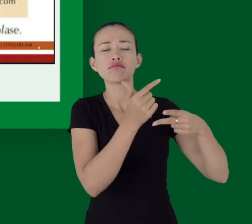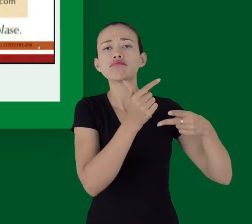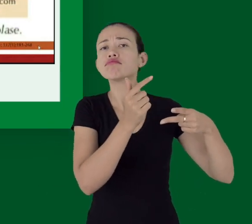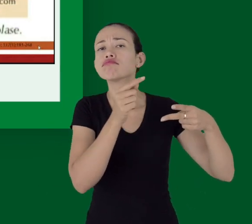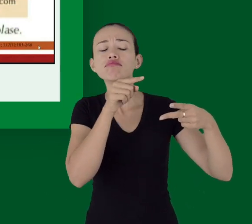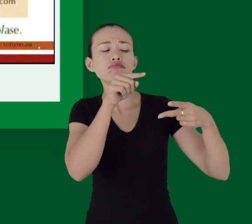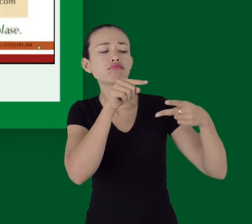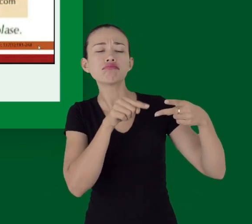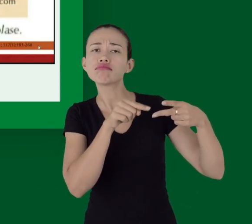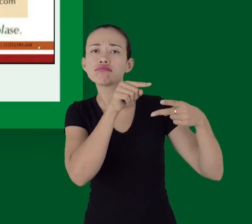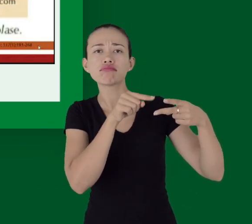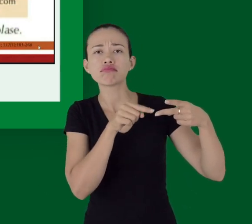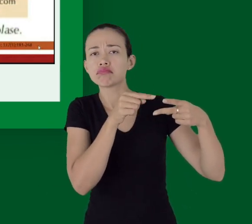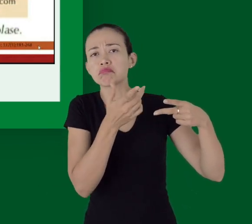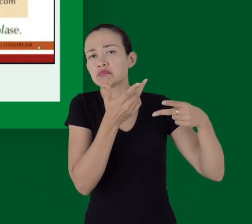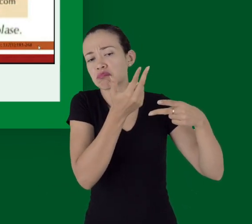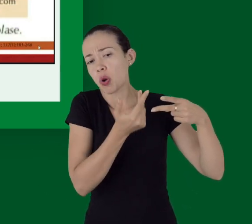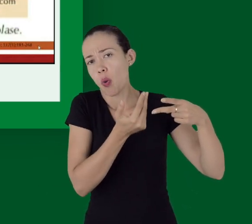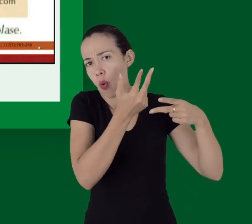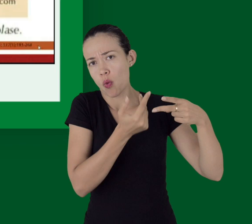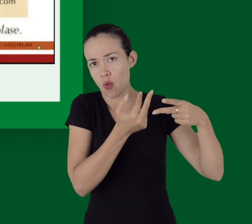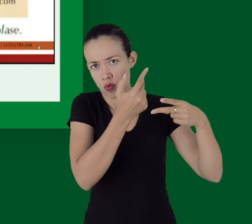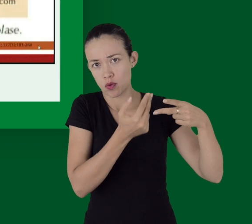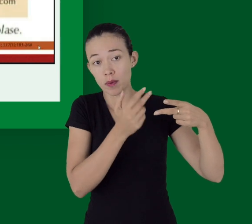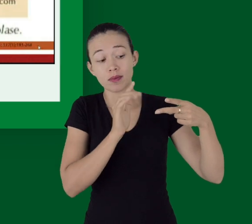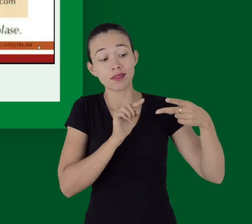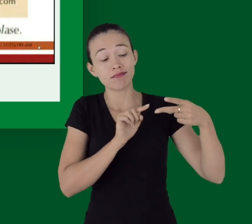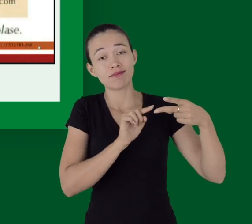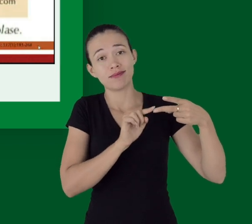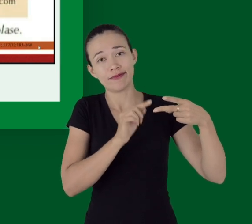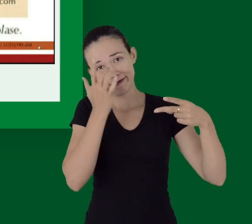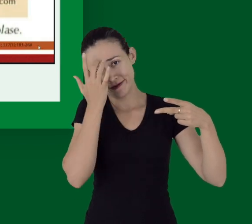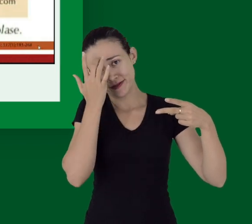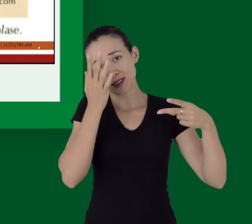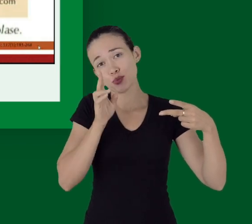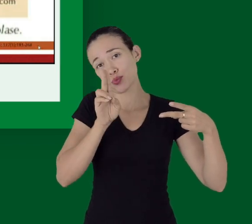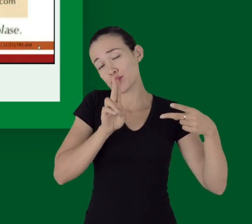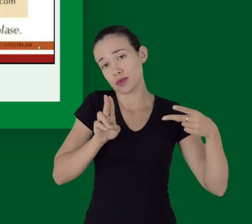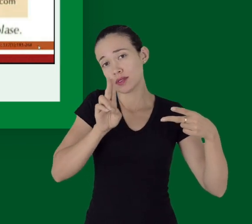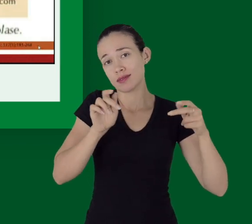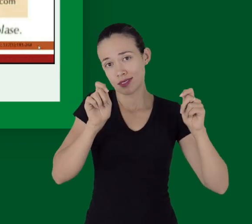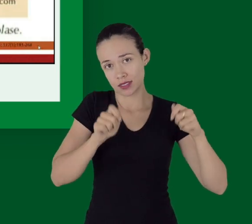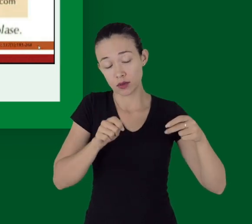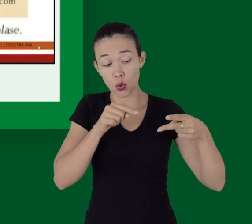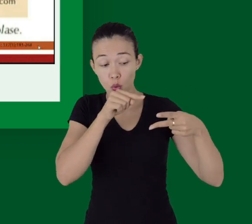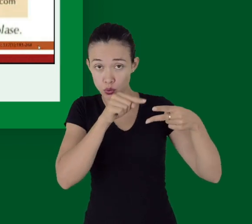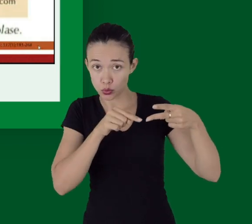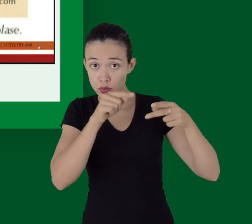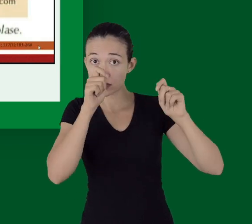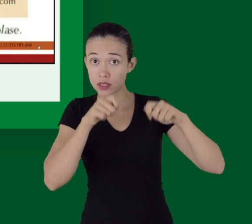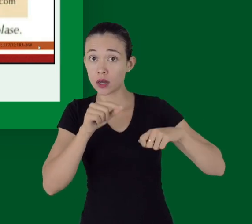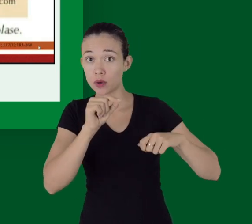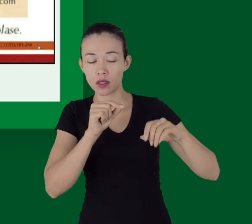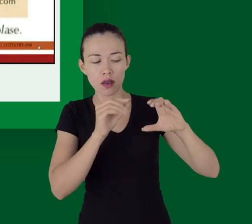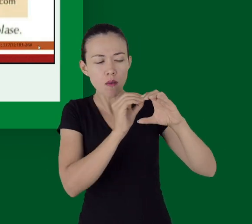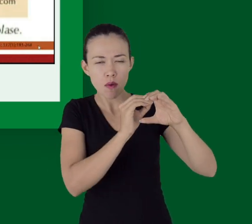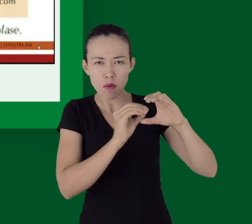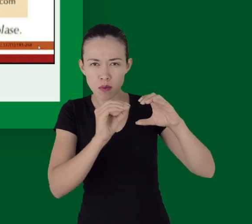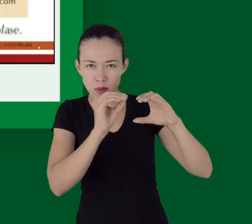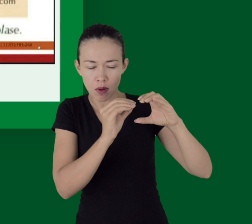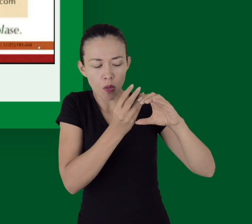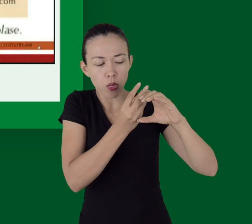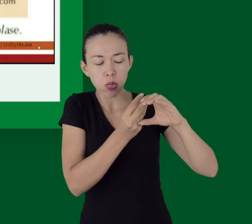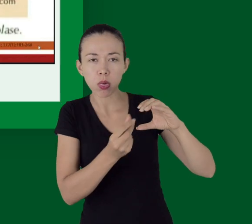Metalise são iguais em relação a reduzir fazer trombólise, né?